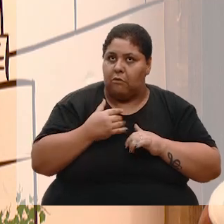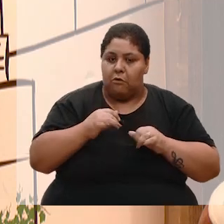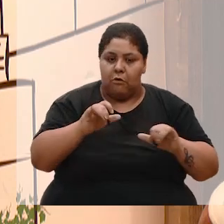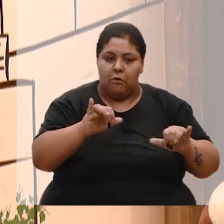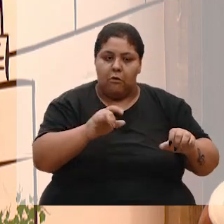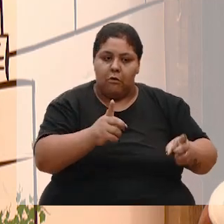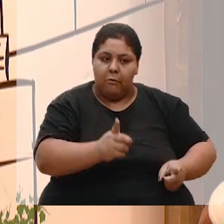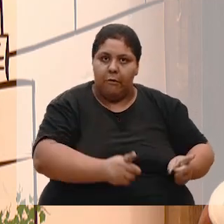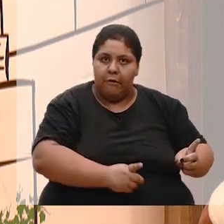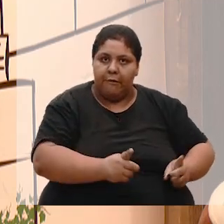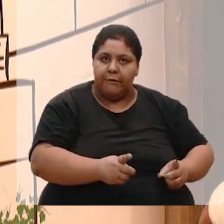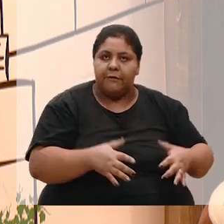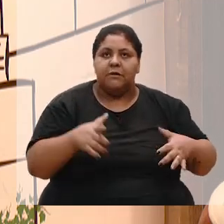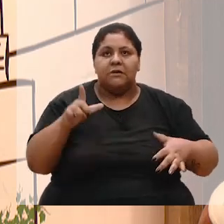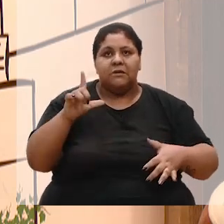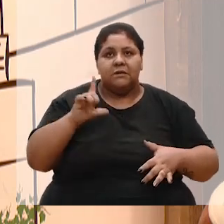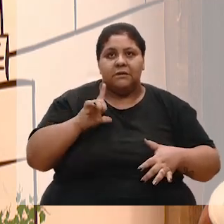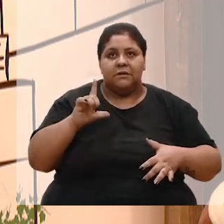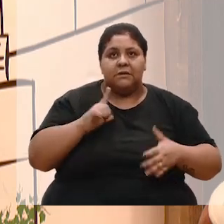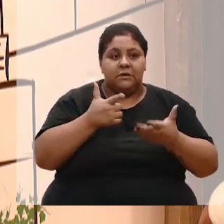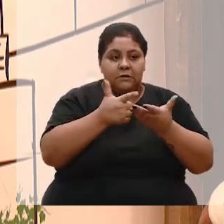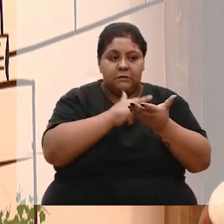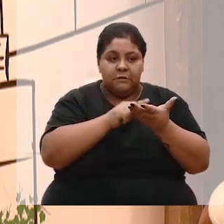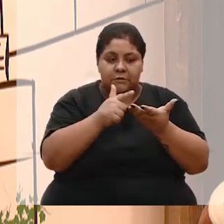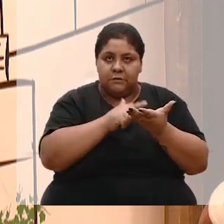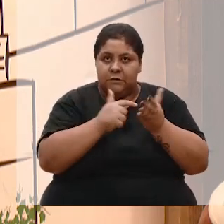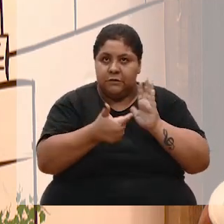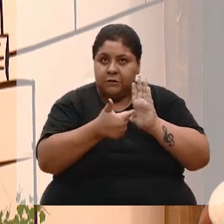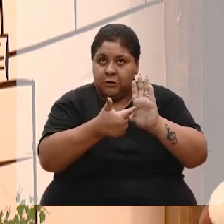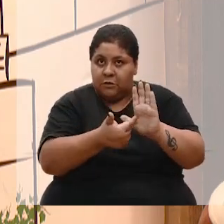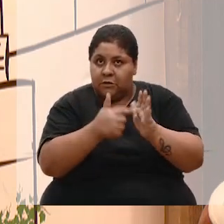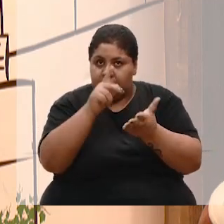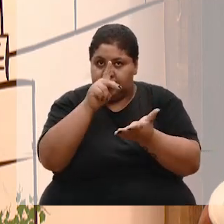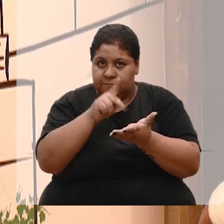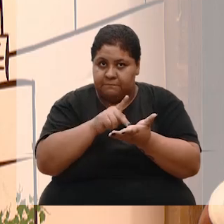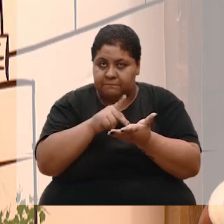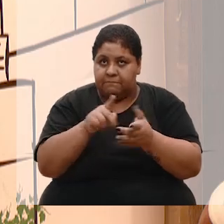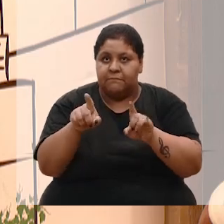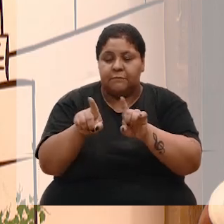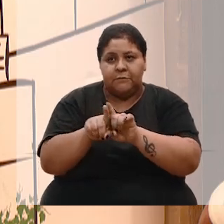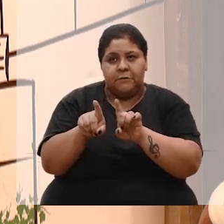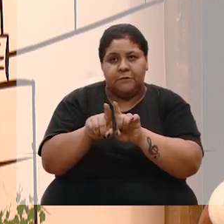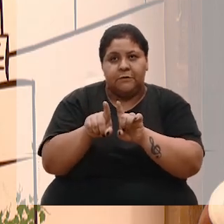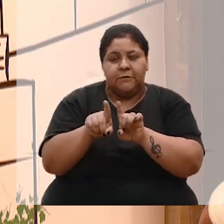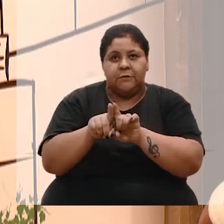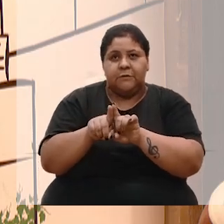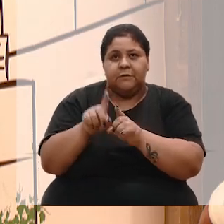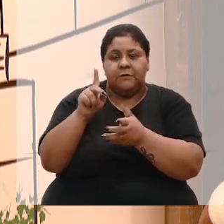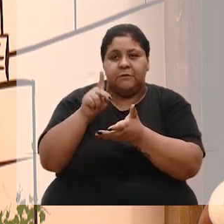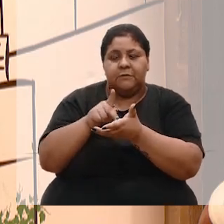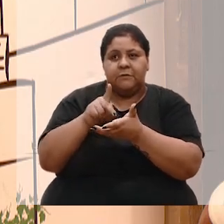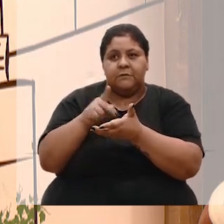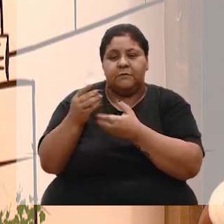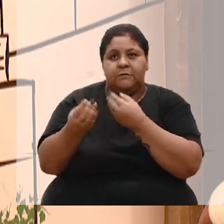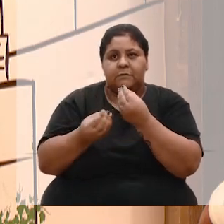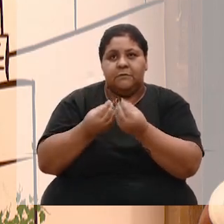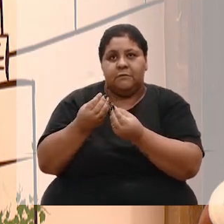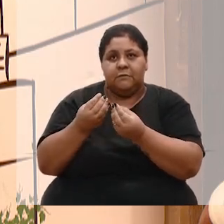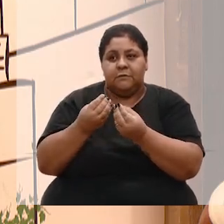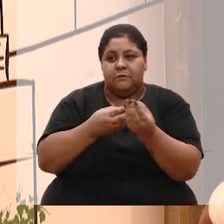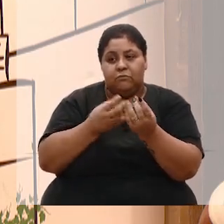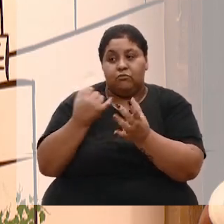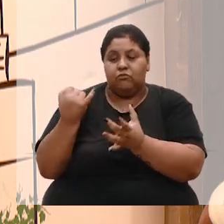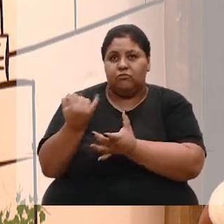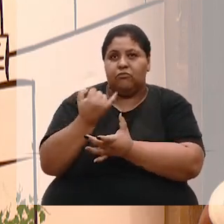Então a gente acaba tendo isso. O livro a gente traz essa realidade. E também me traz uma realidade da questão muito